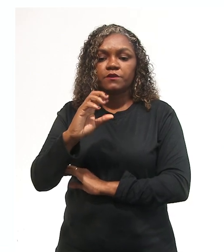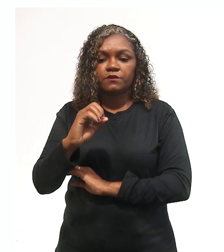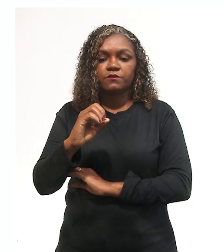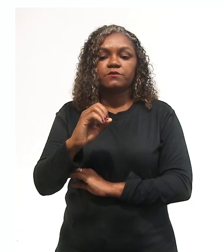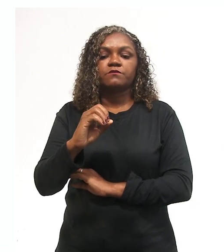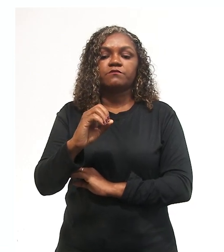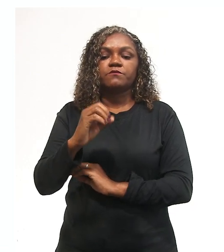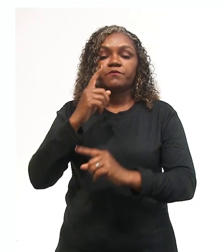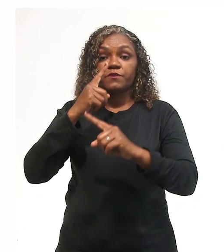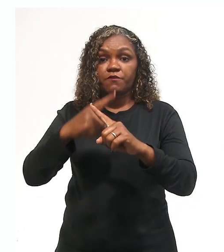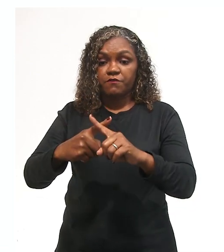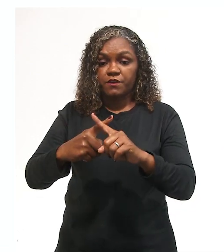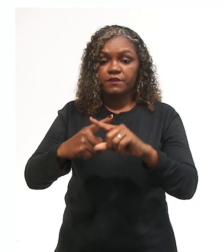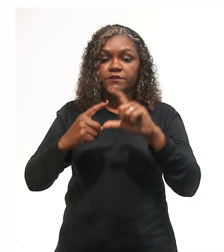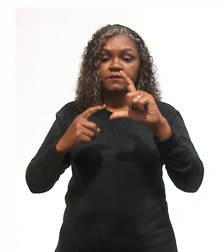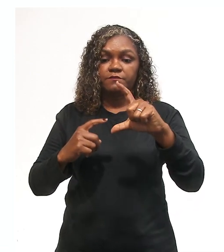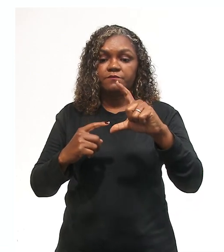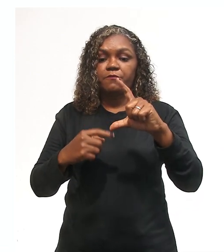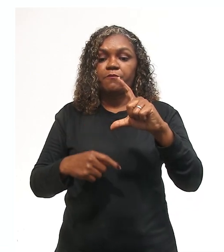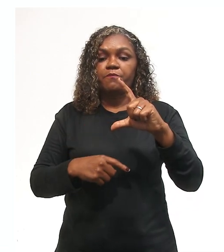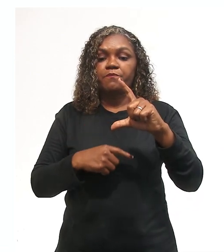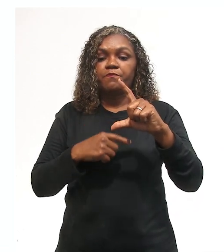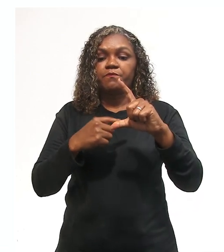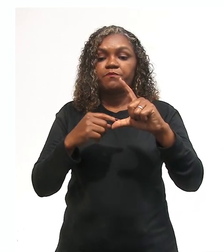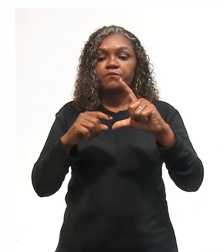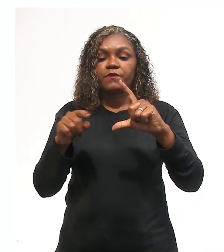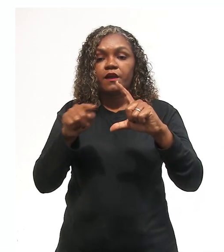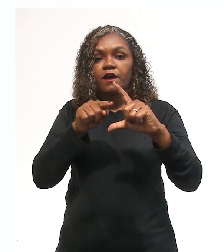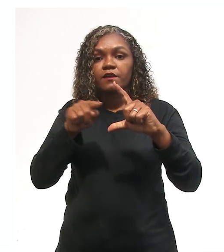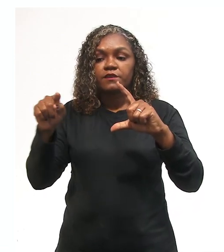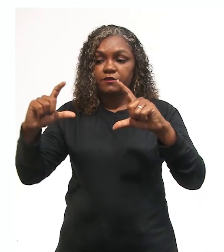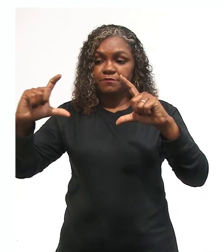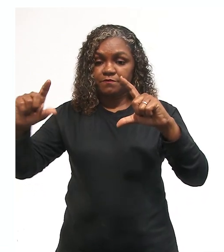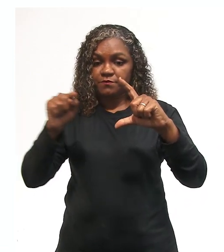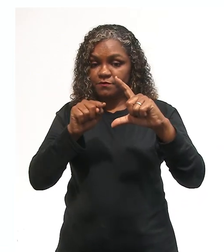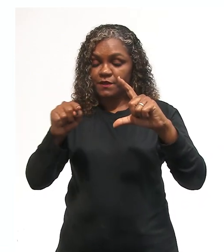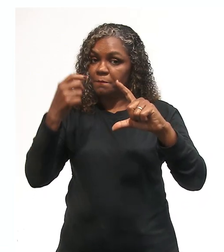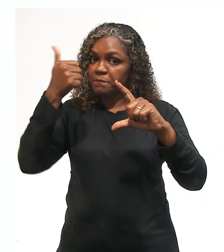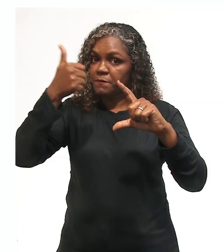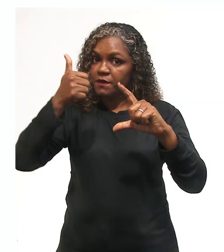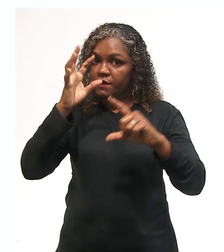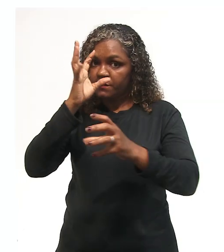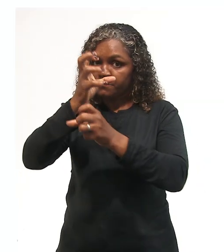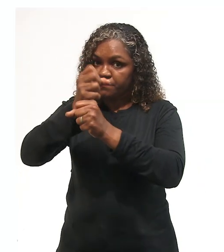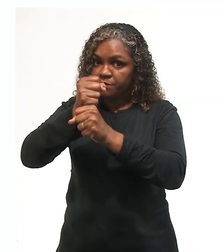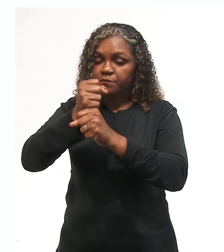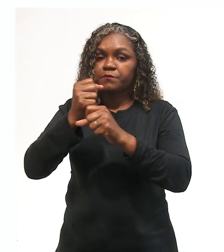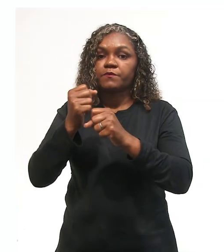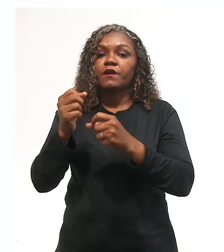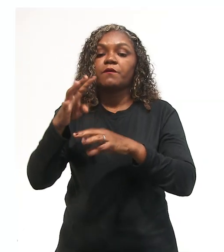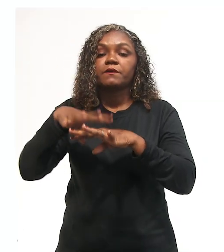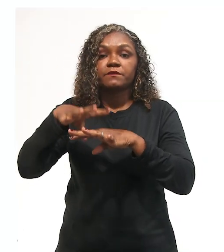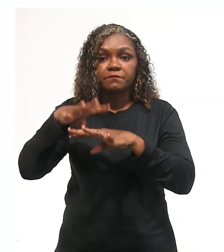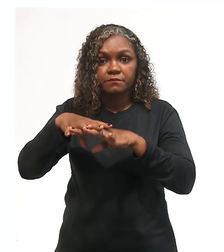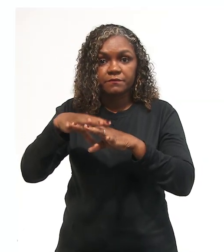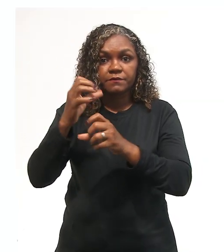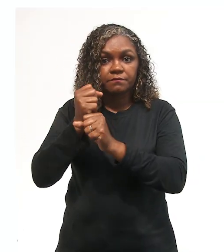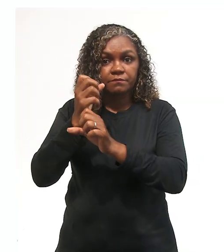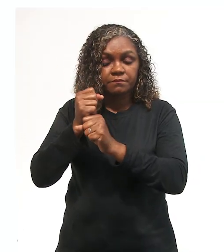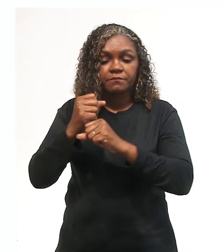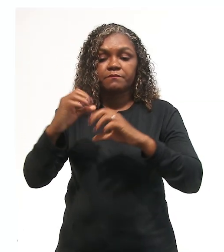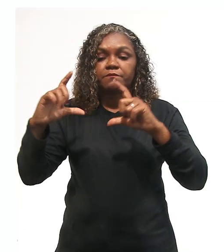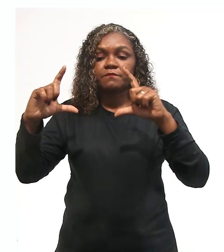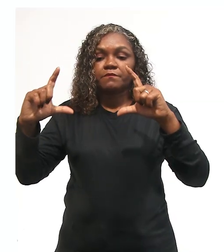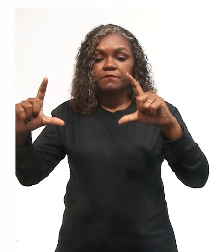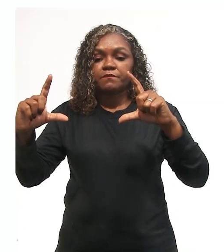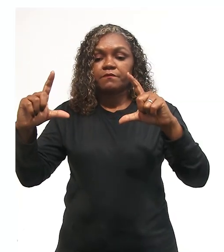200 vezes, aqui a gente faz primeiro a multiplicação, né? 0,12 vezes 1 é 0,12,